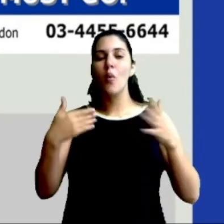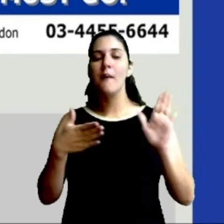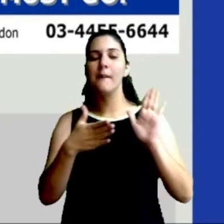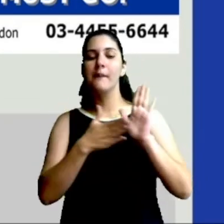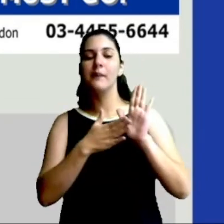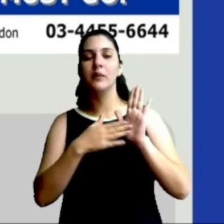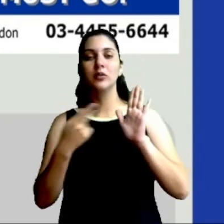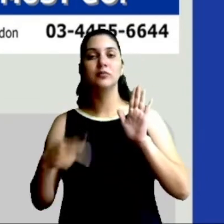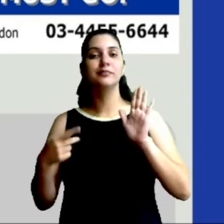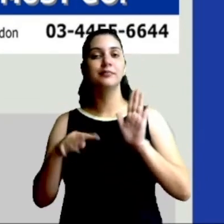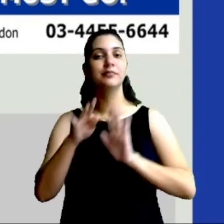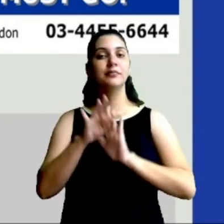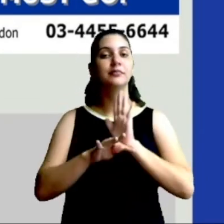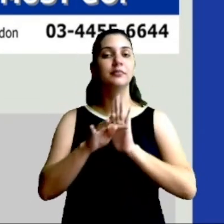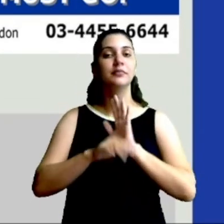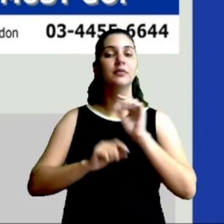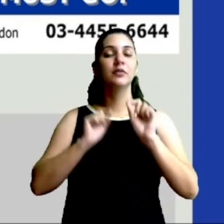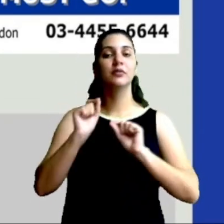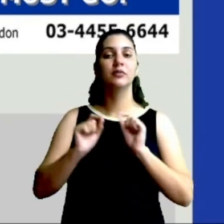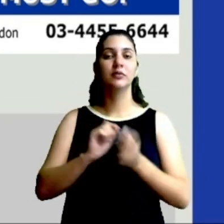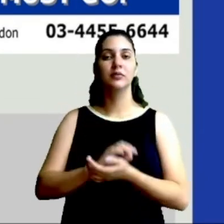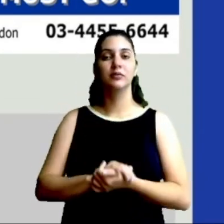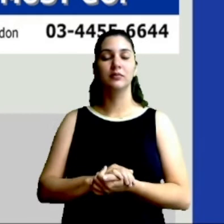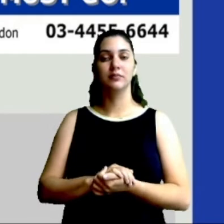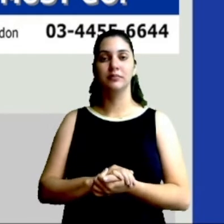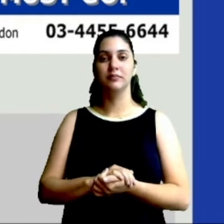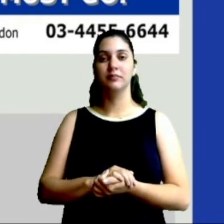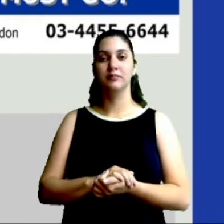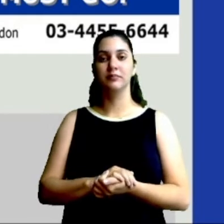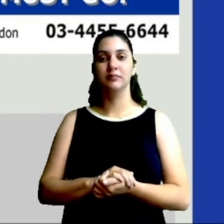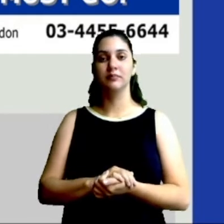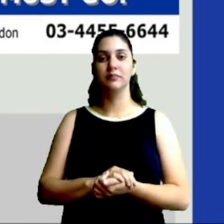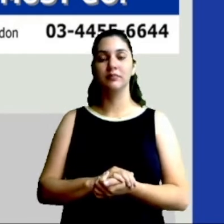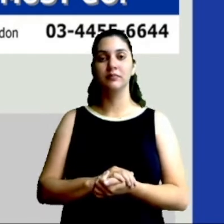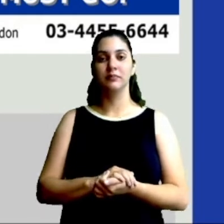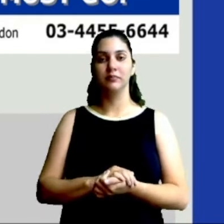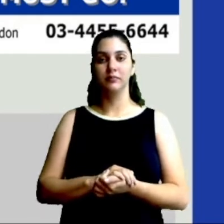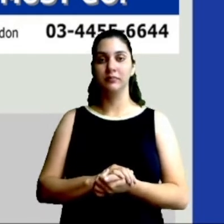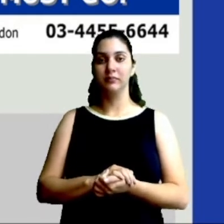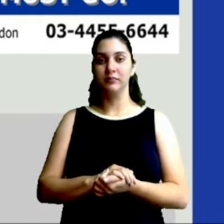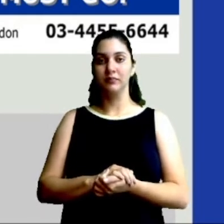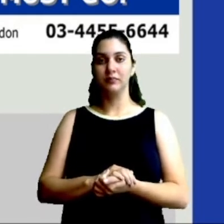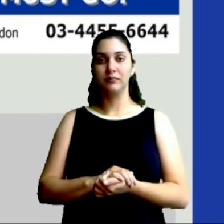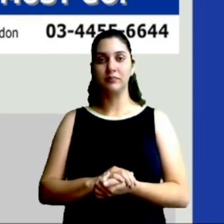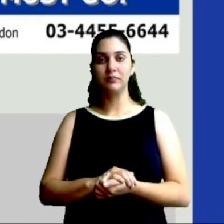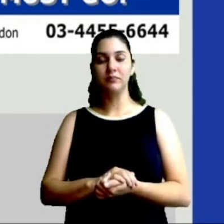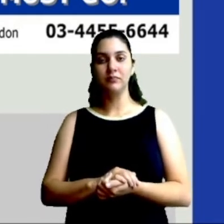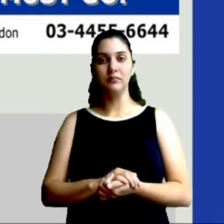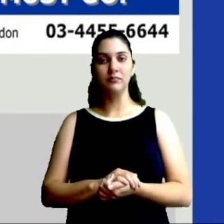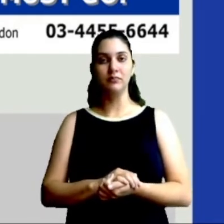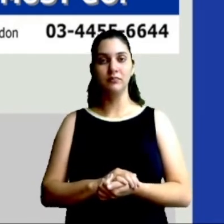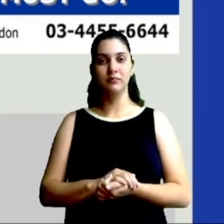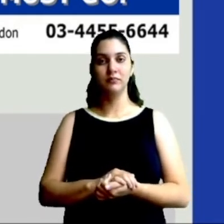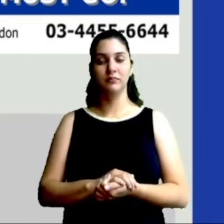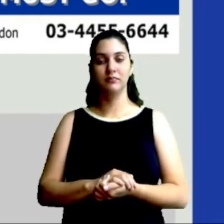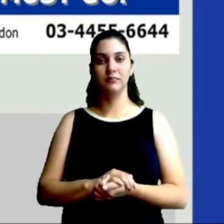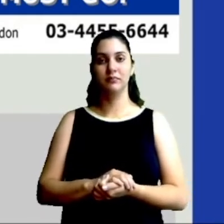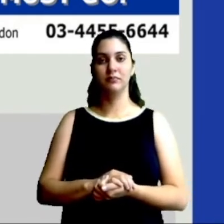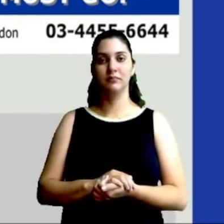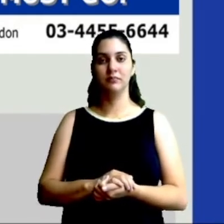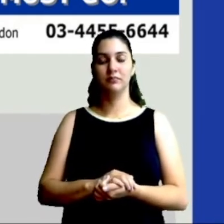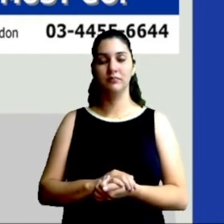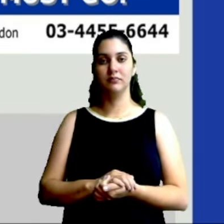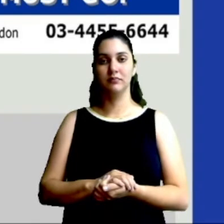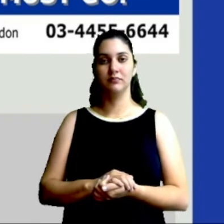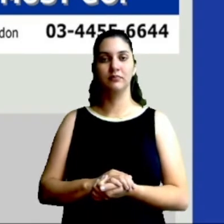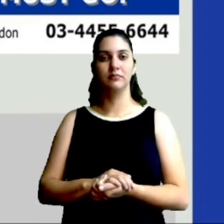desse texto é advertise a product, inform about news, amuse readers or give an